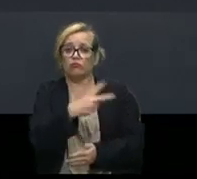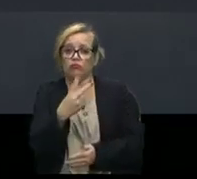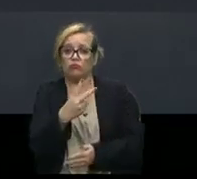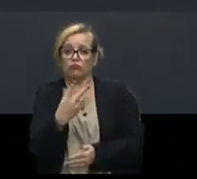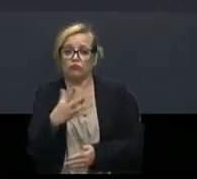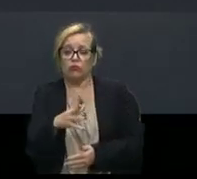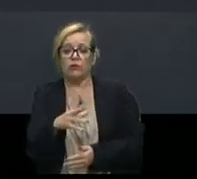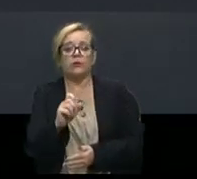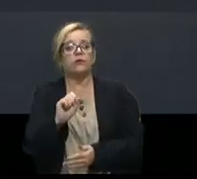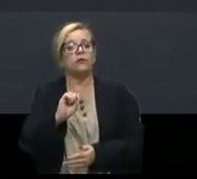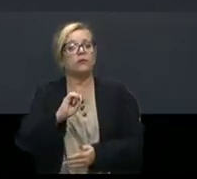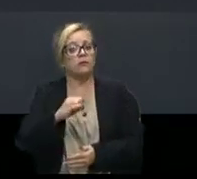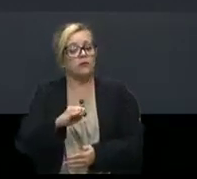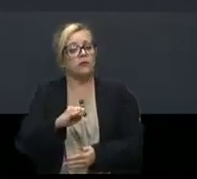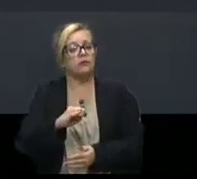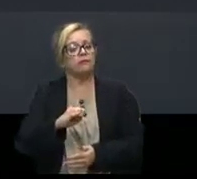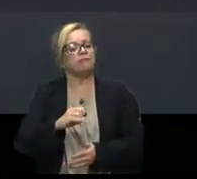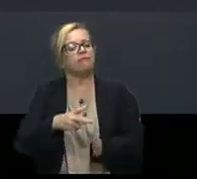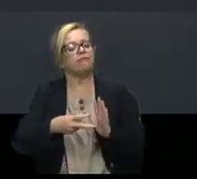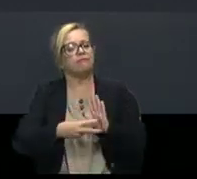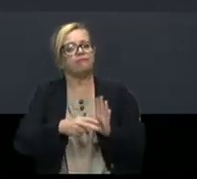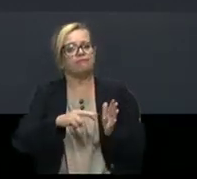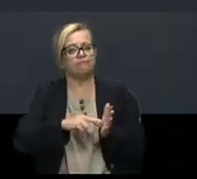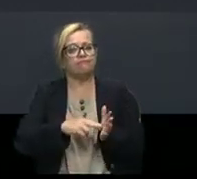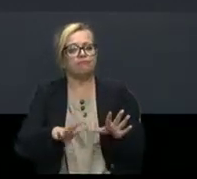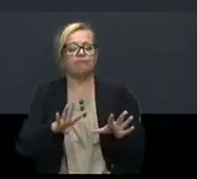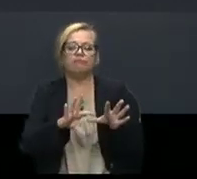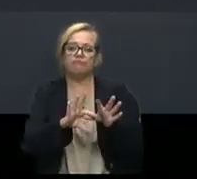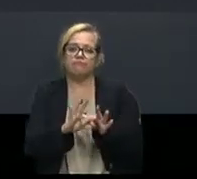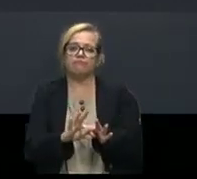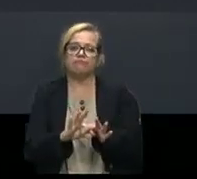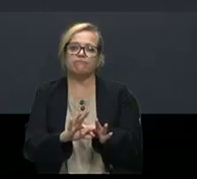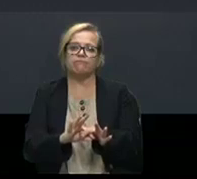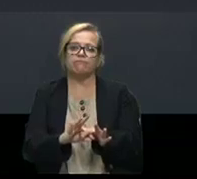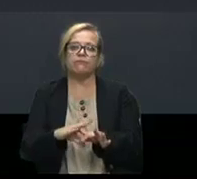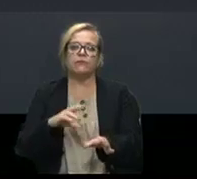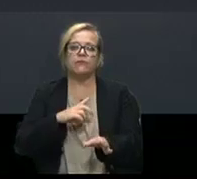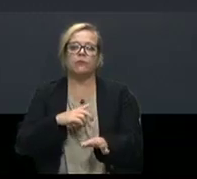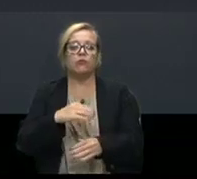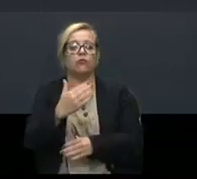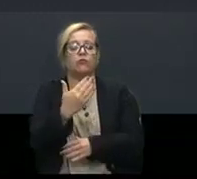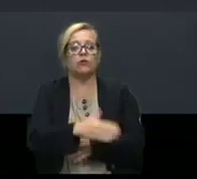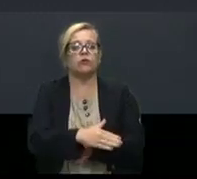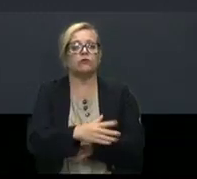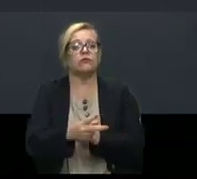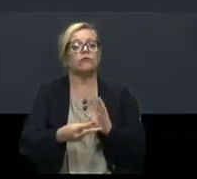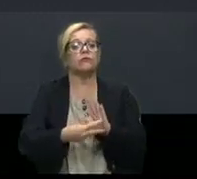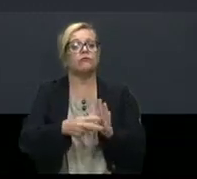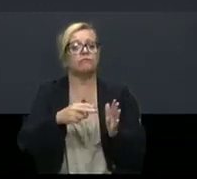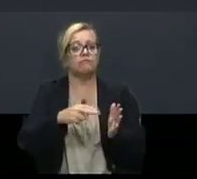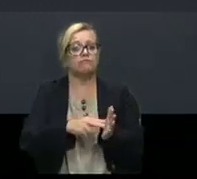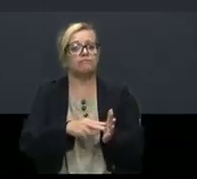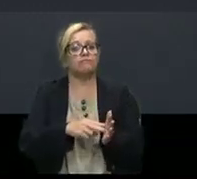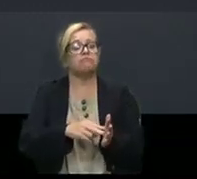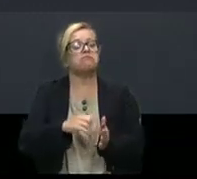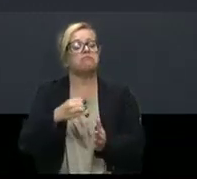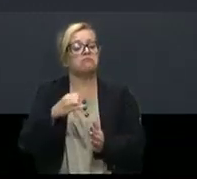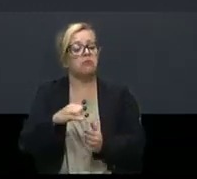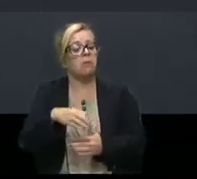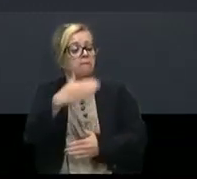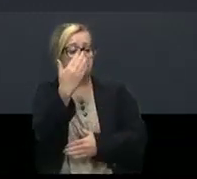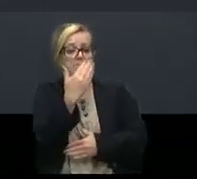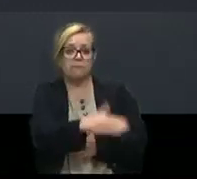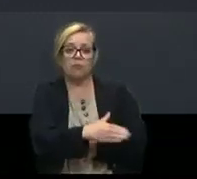são ou não significativamente relacionadas, é feito o teste de significância. Se for atestada